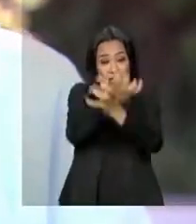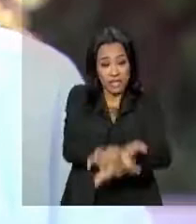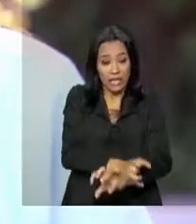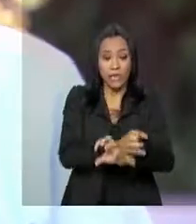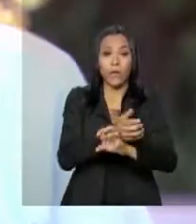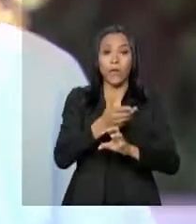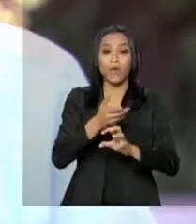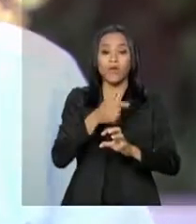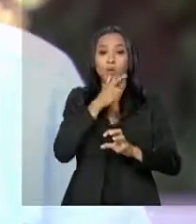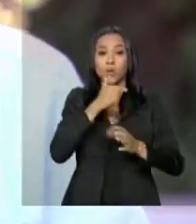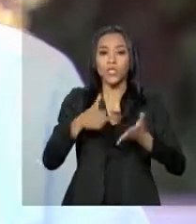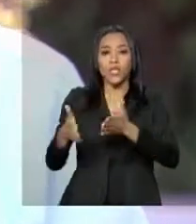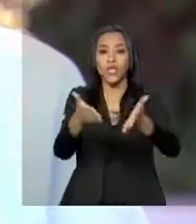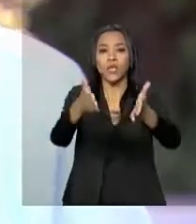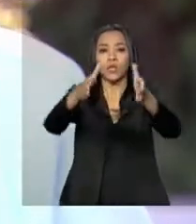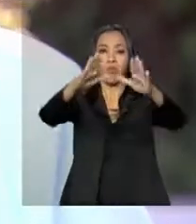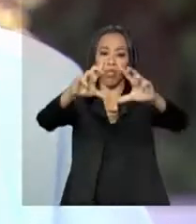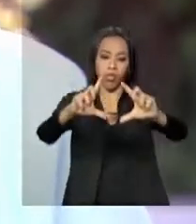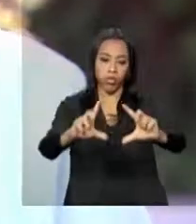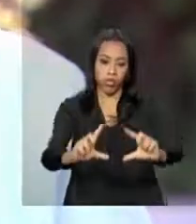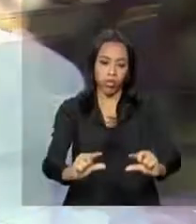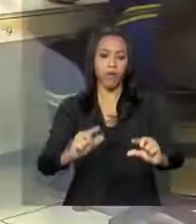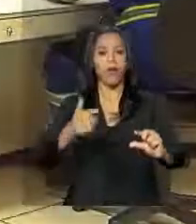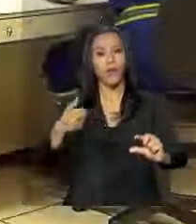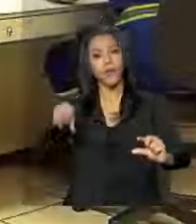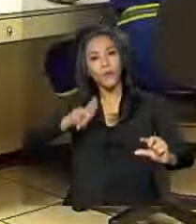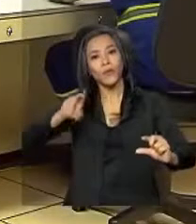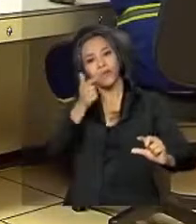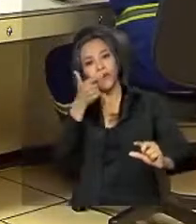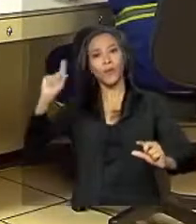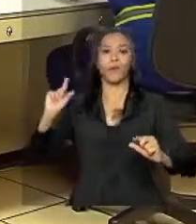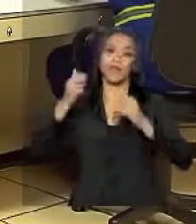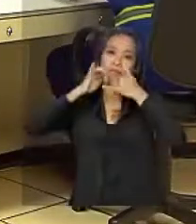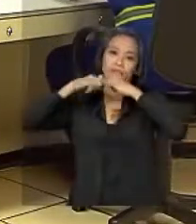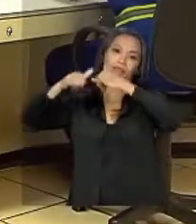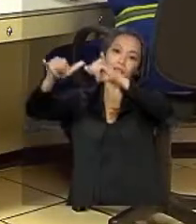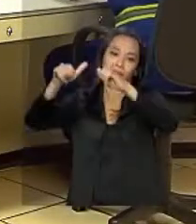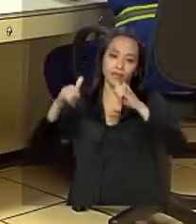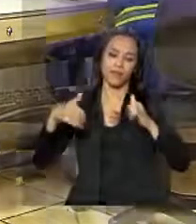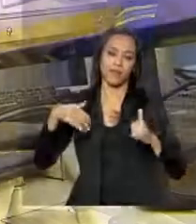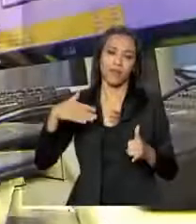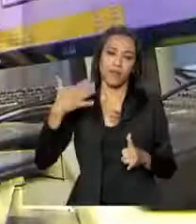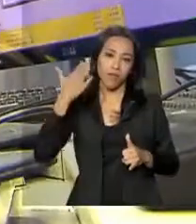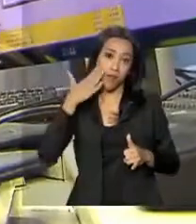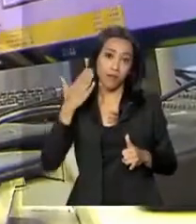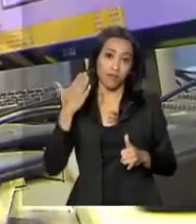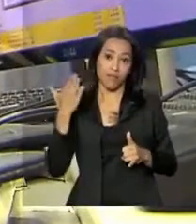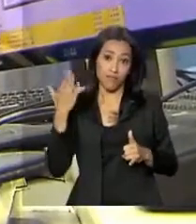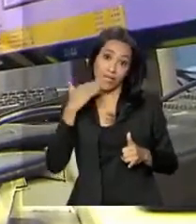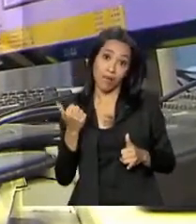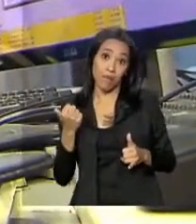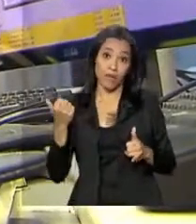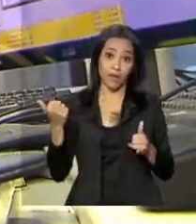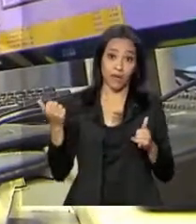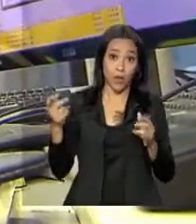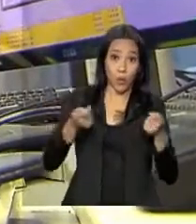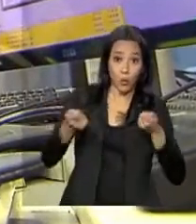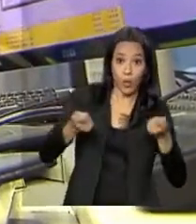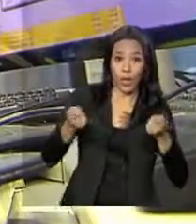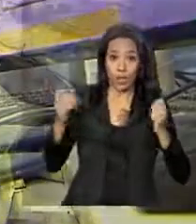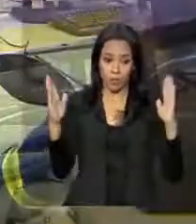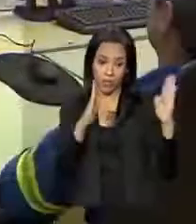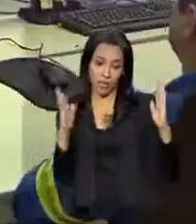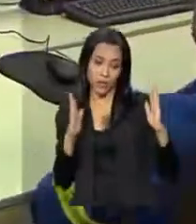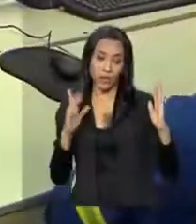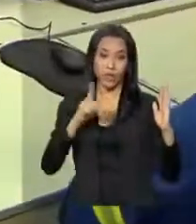produzindo pouca água, e assim o setor faz essa contribuição de harmonizar os períodos de demanda